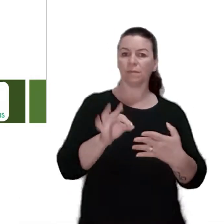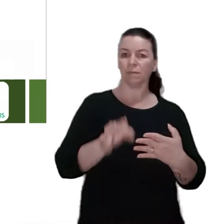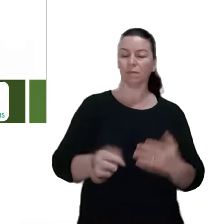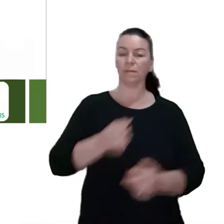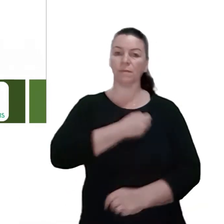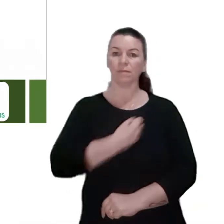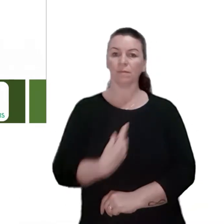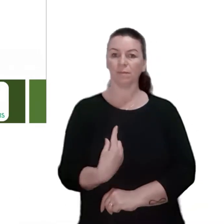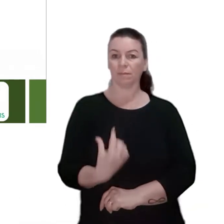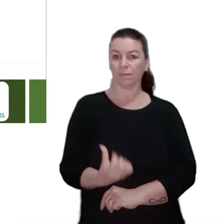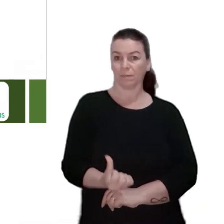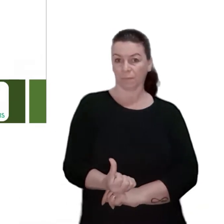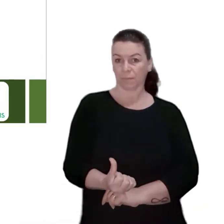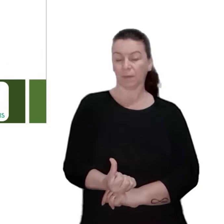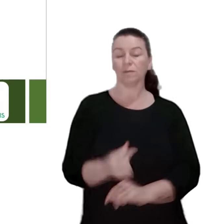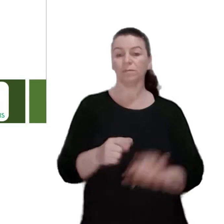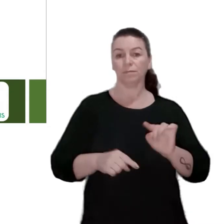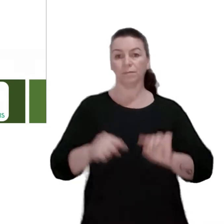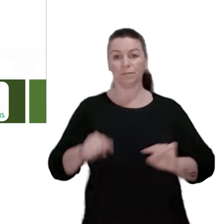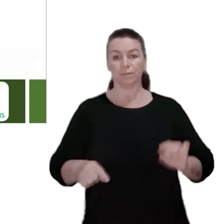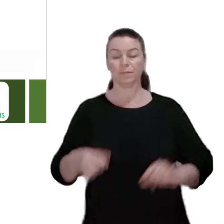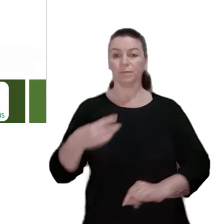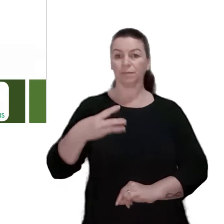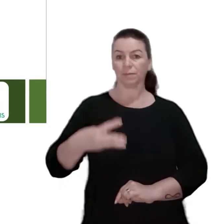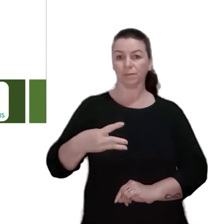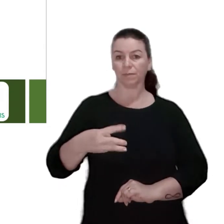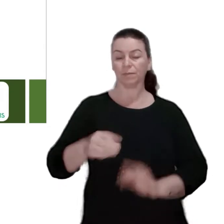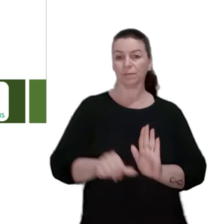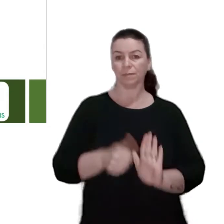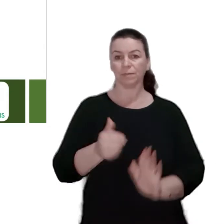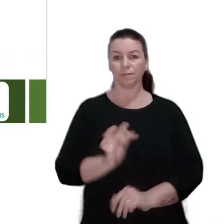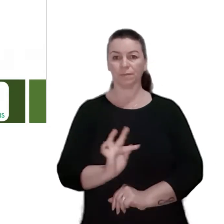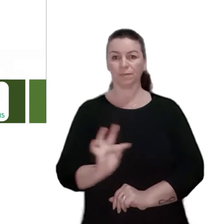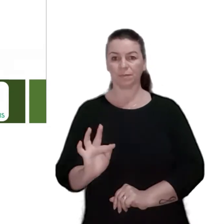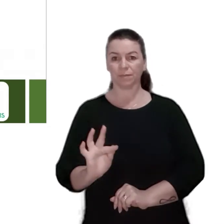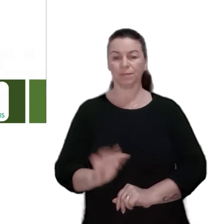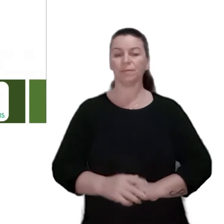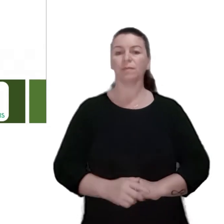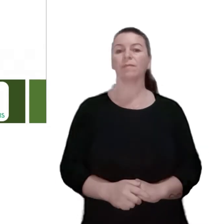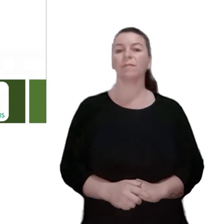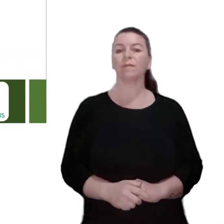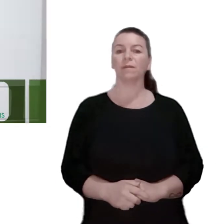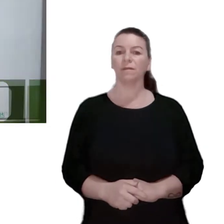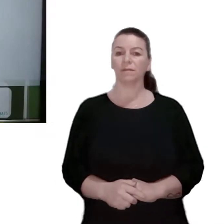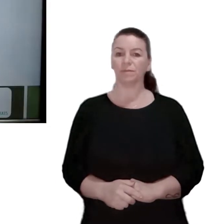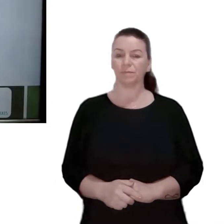número 16 do nível 3, primeira fase, ok?